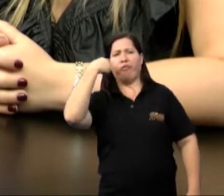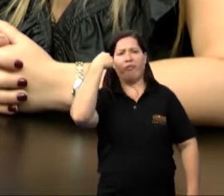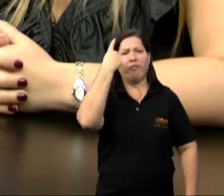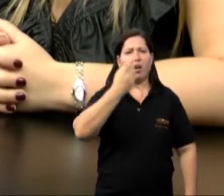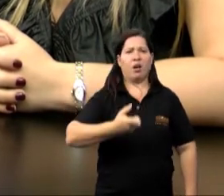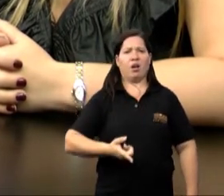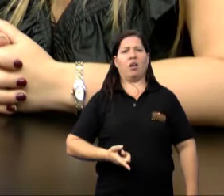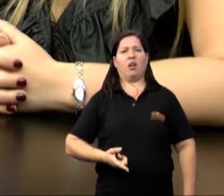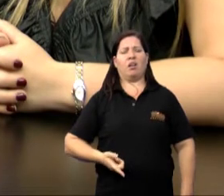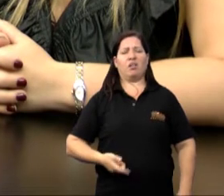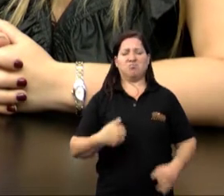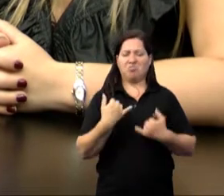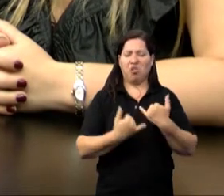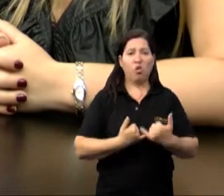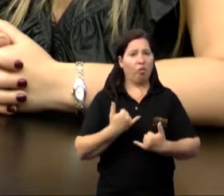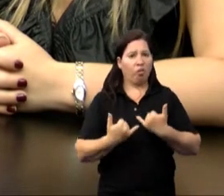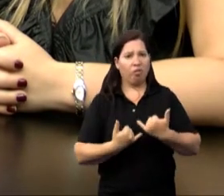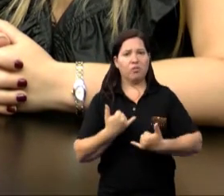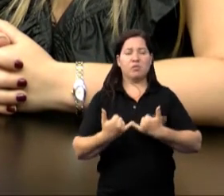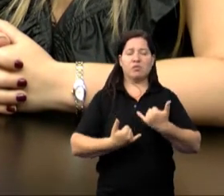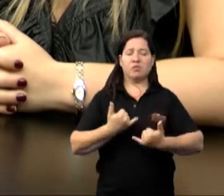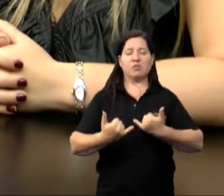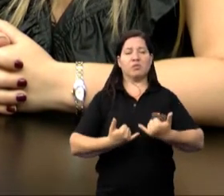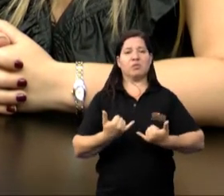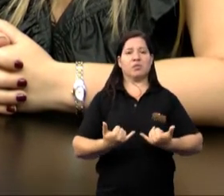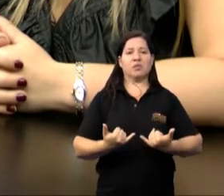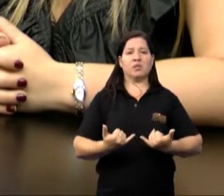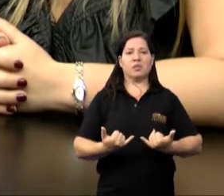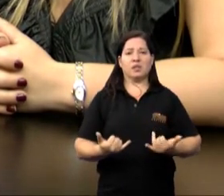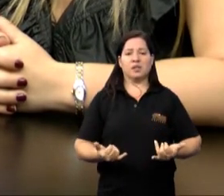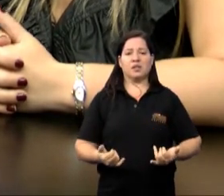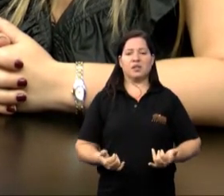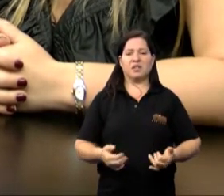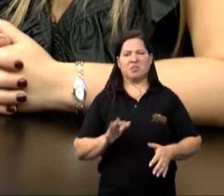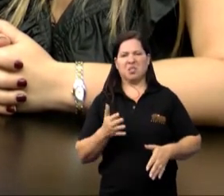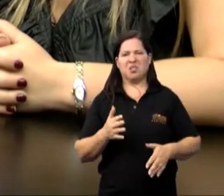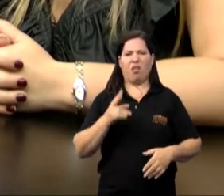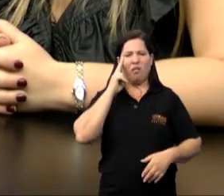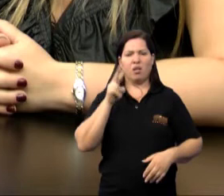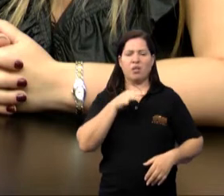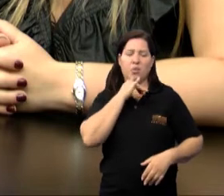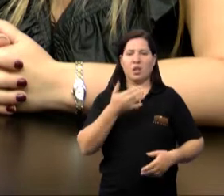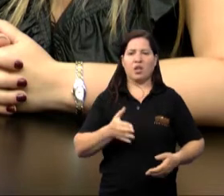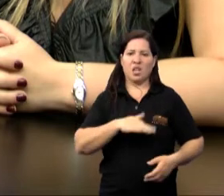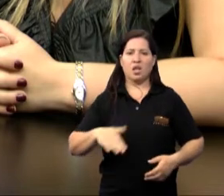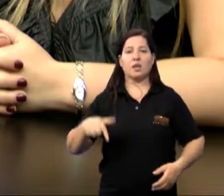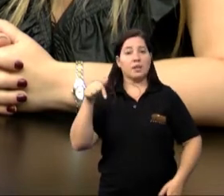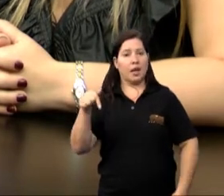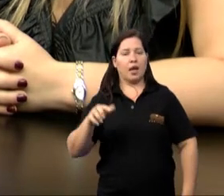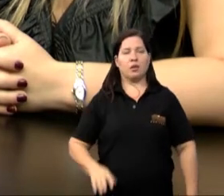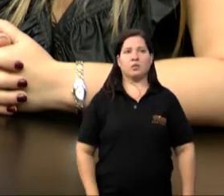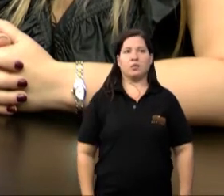Jogos, às vezes, em que a recompensa da criança, eu já vi isso com criança de 7, 6 anos, a